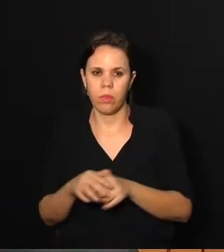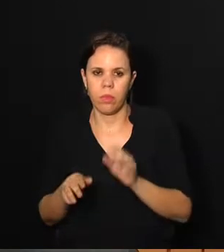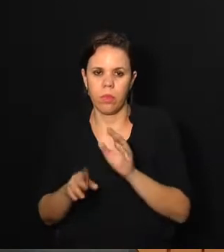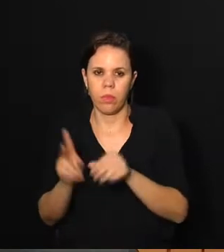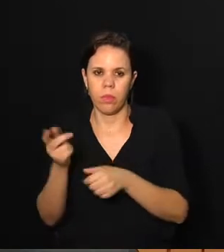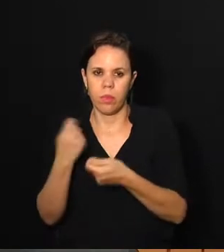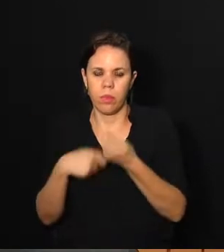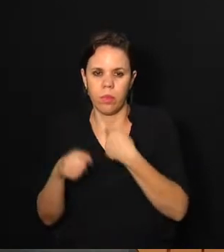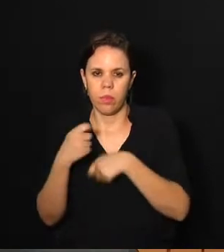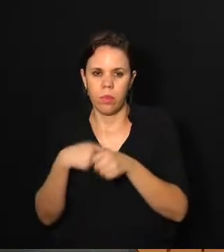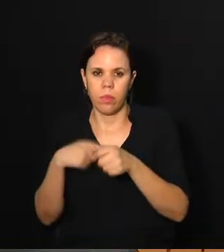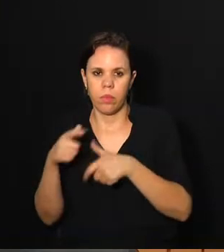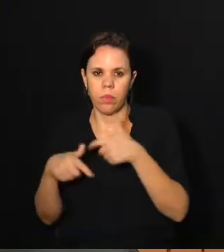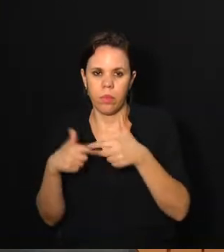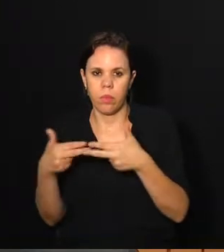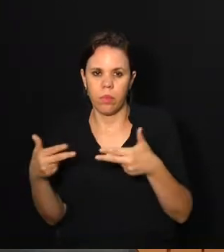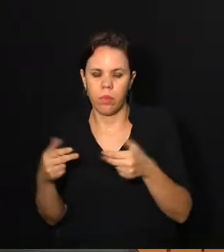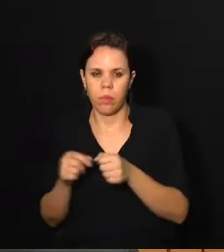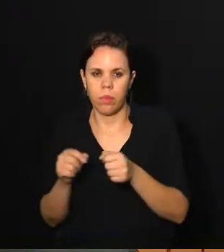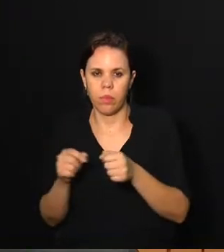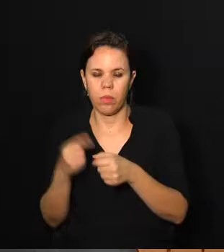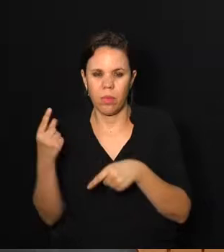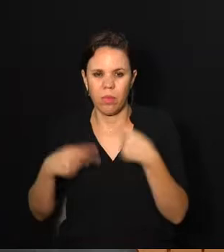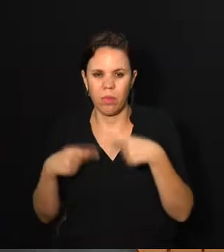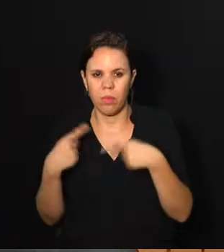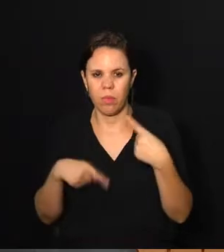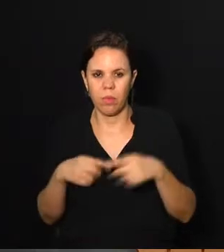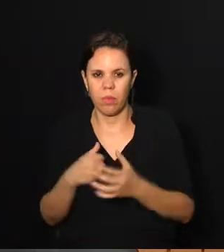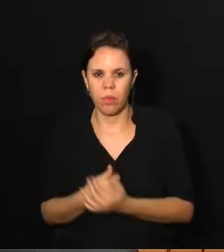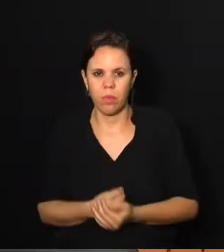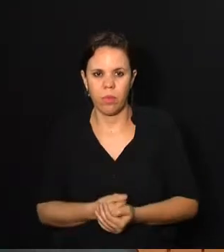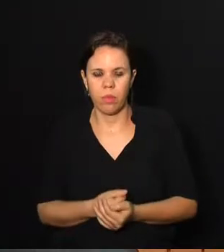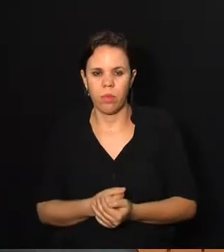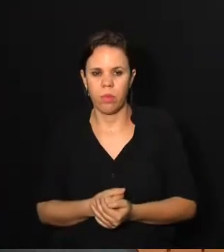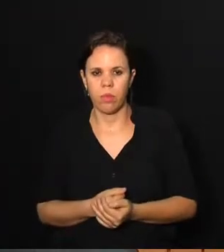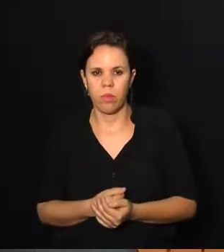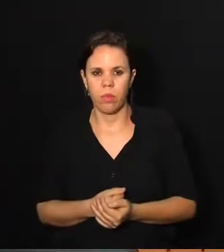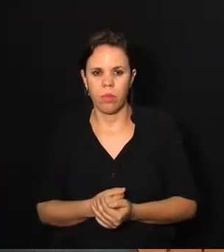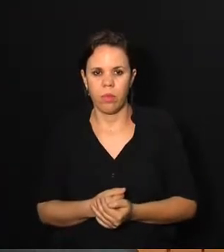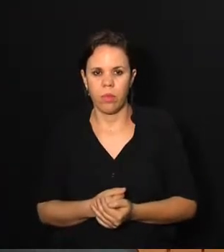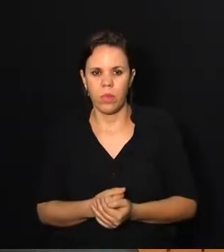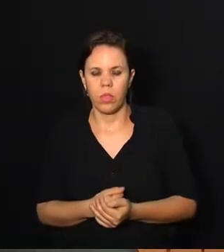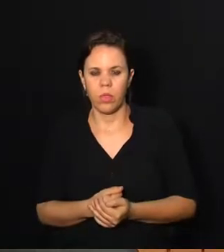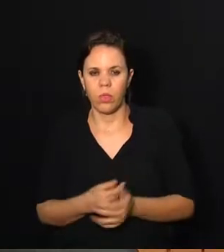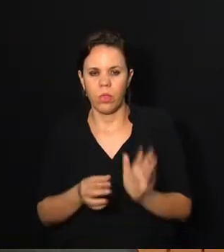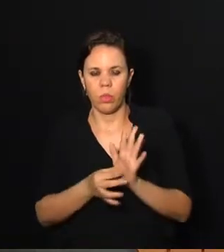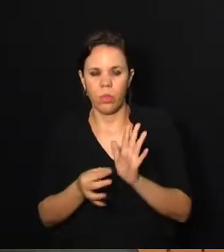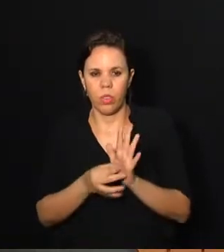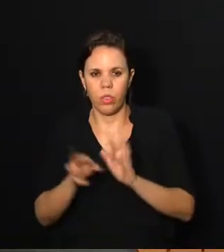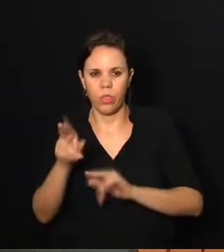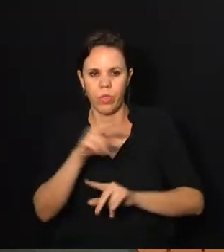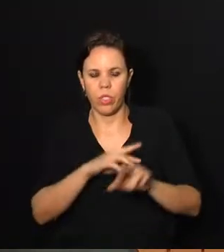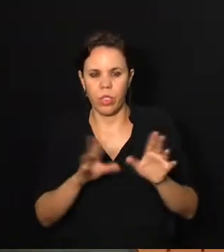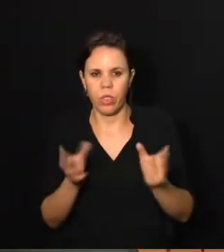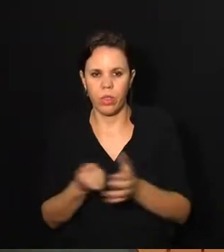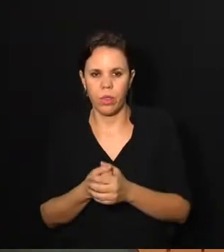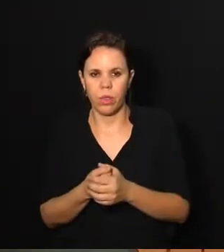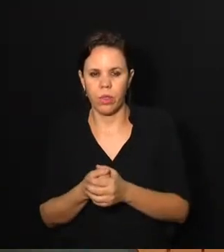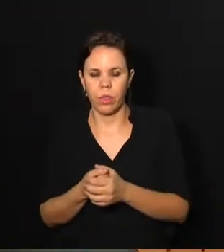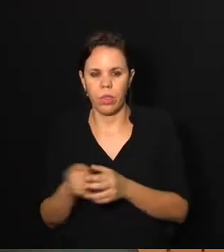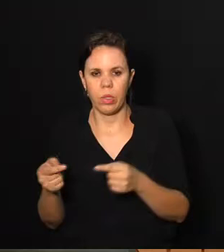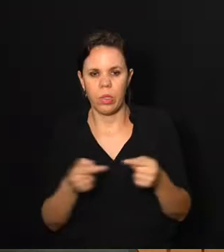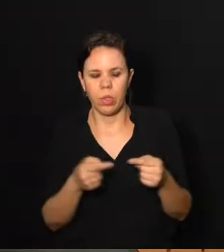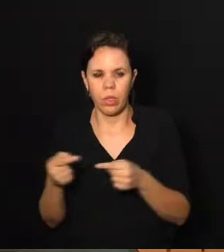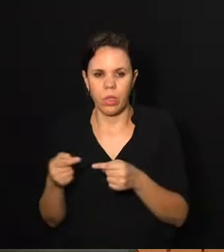serviços? Isso é uma discussão que acaba gerando um pouco de dualidade. Então, tem um grupo que fala, não, tem que ser servidor de